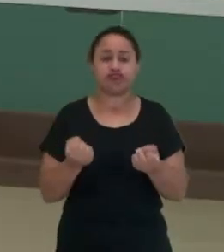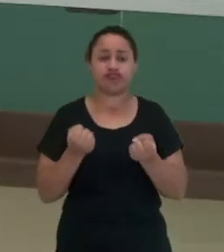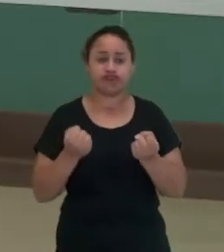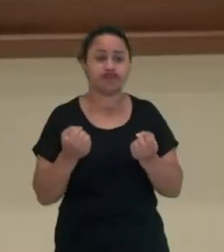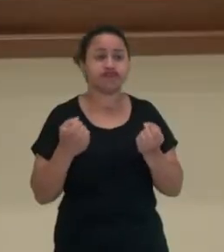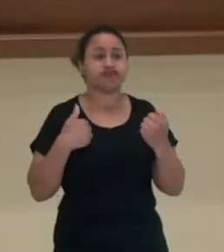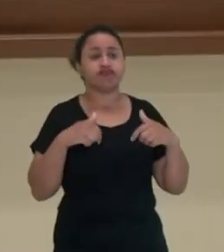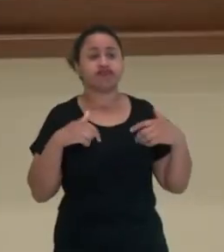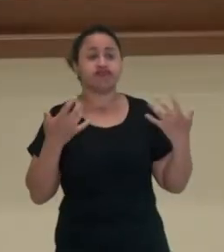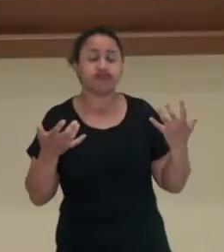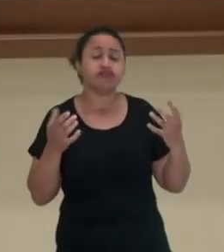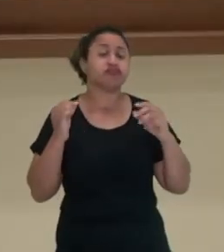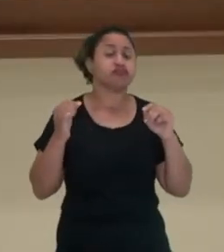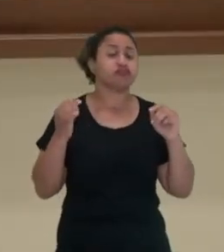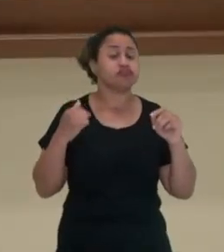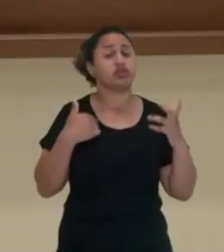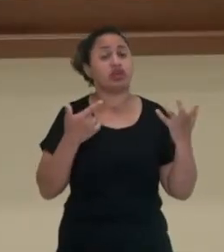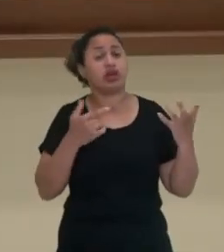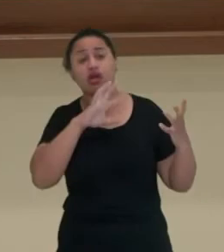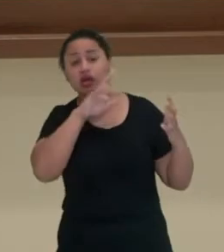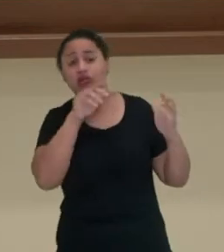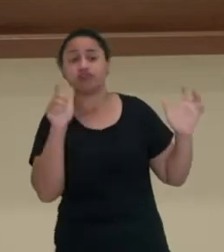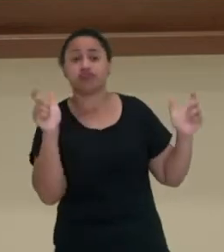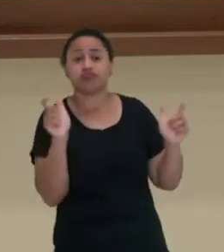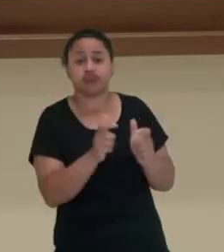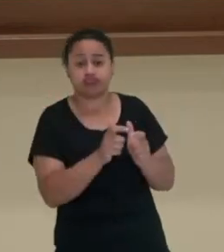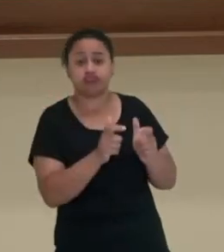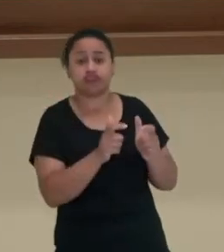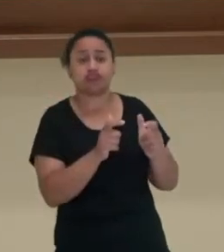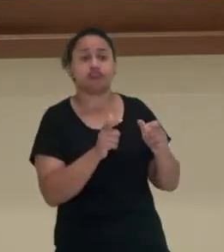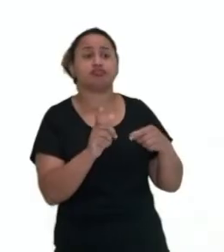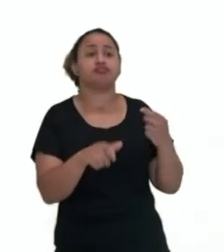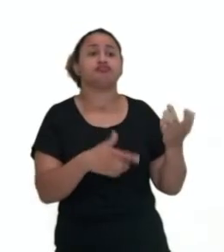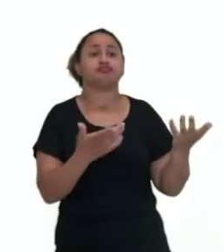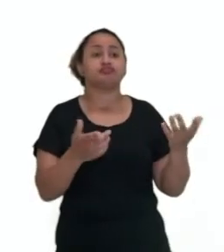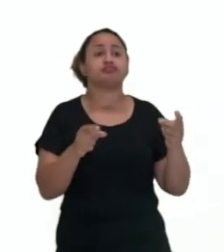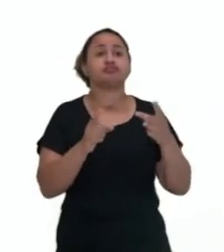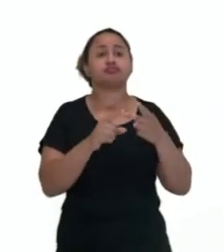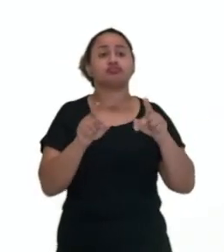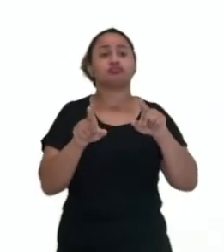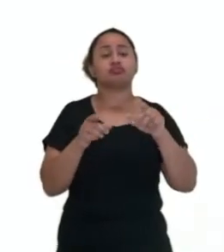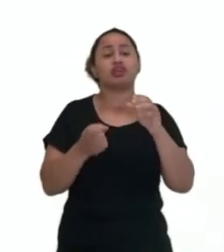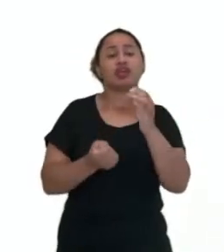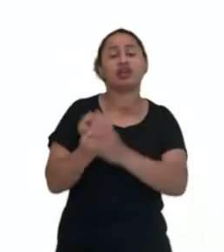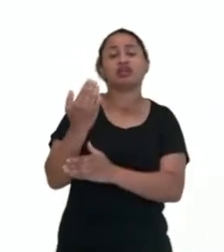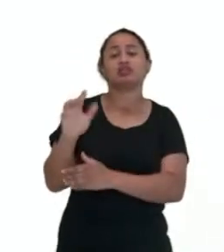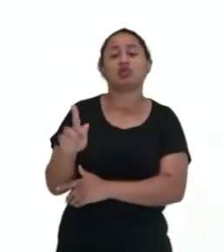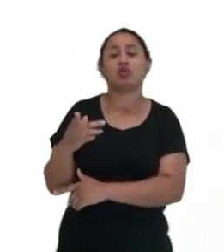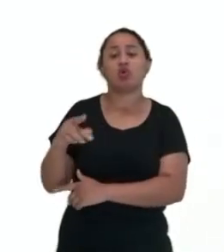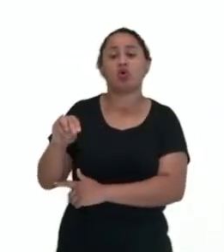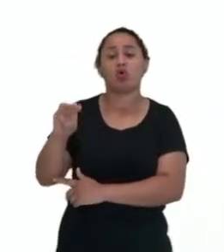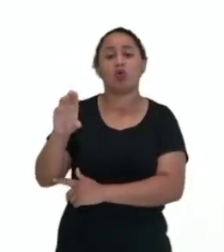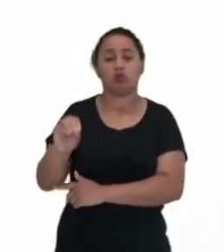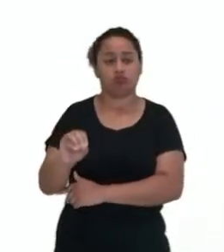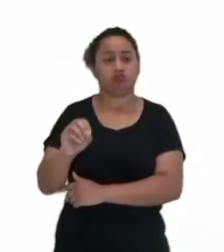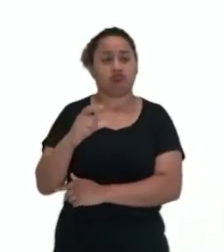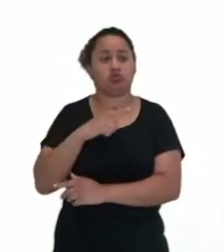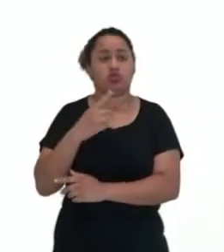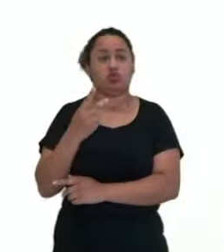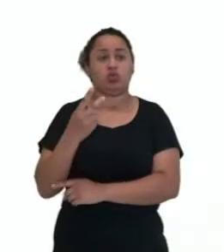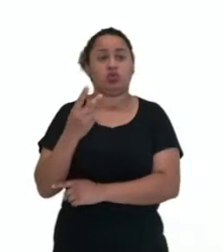centímetros cúbicos. Então, relativamente um animal pequeno. Surgimento do Homo. Então, surgiu mais ou menos há 2,5